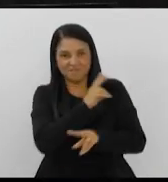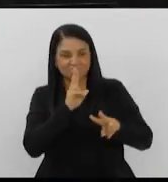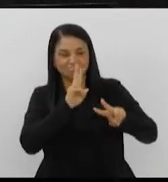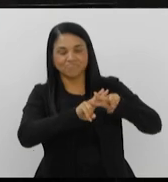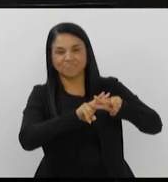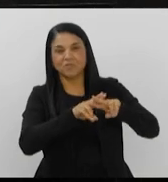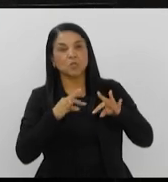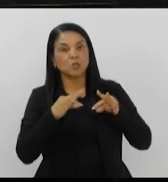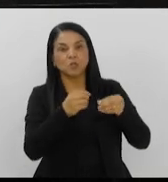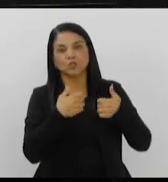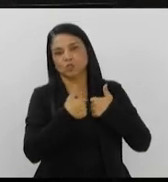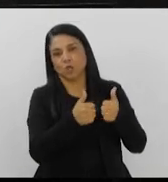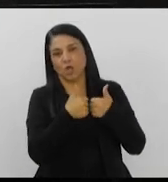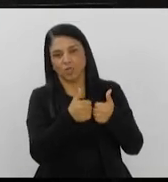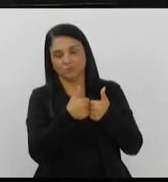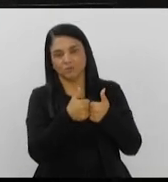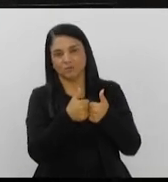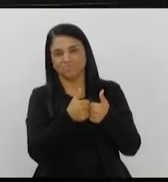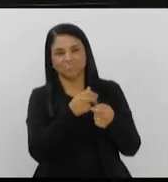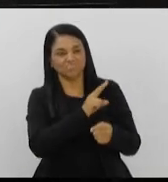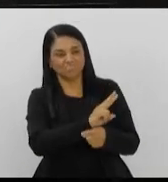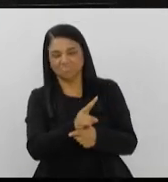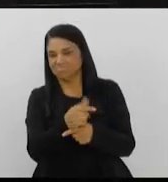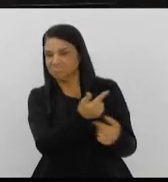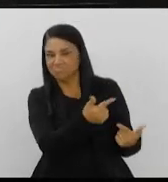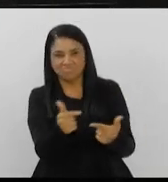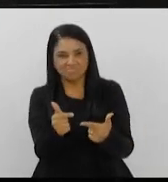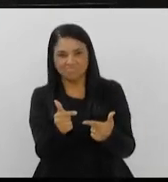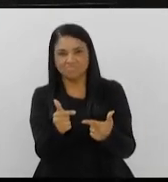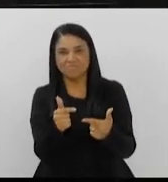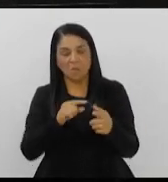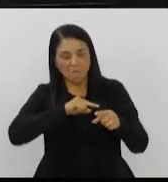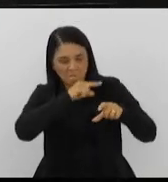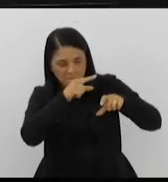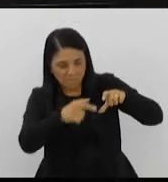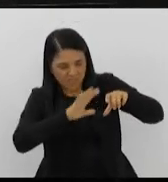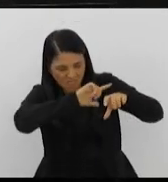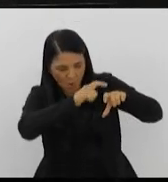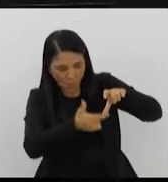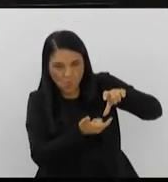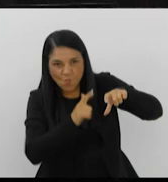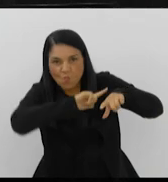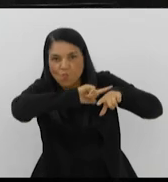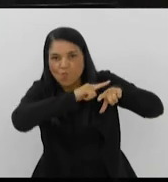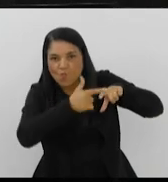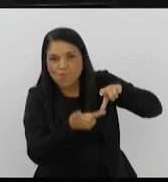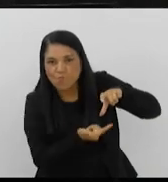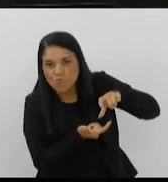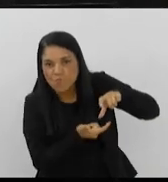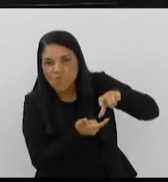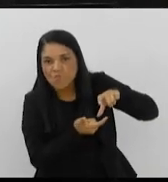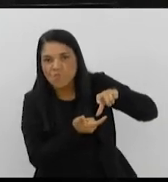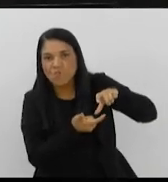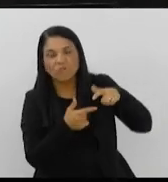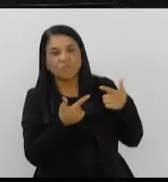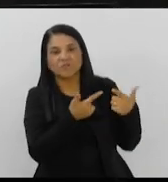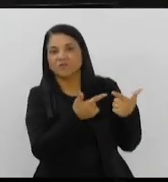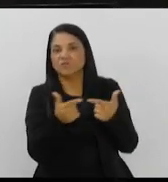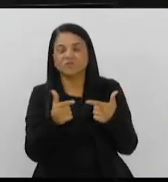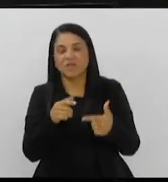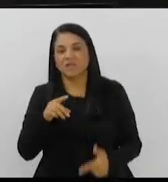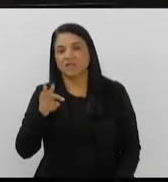cidade. Má conservação, estado do pneu liso, não tem